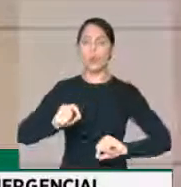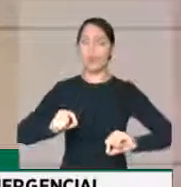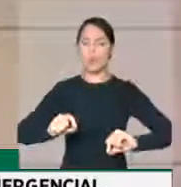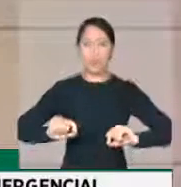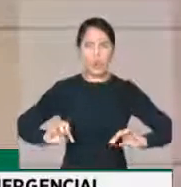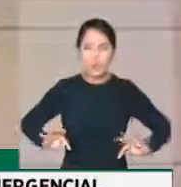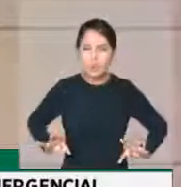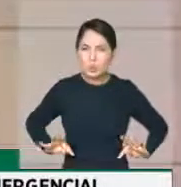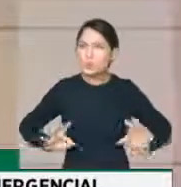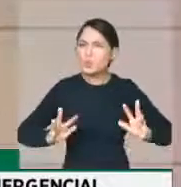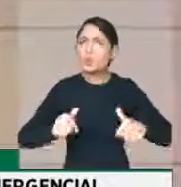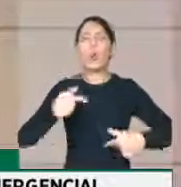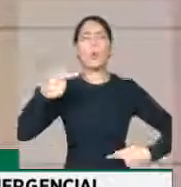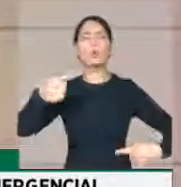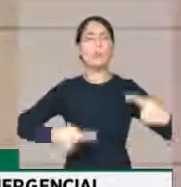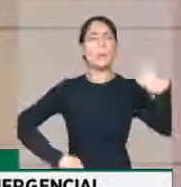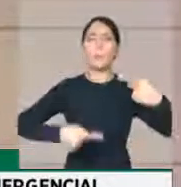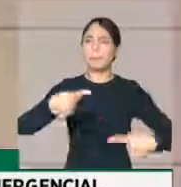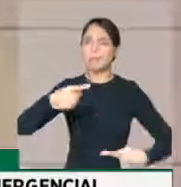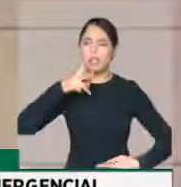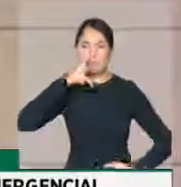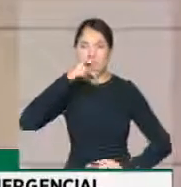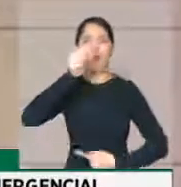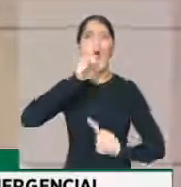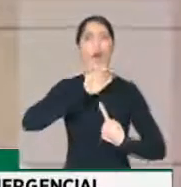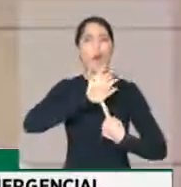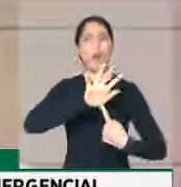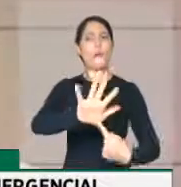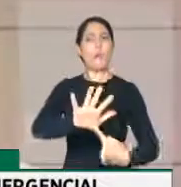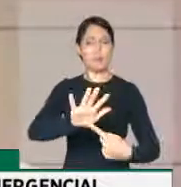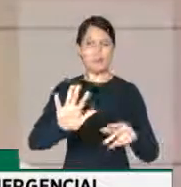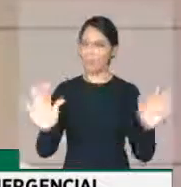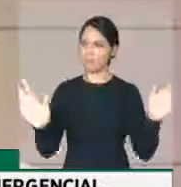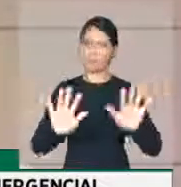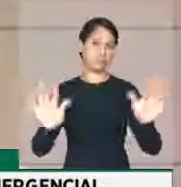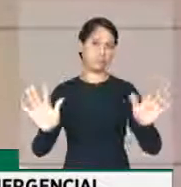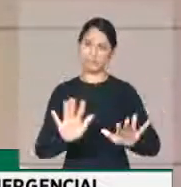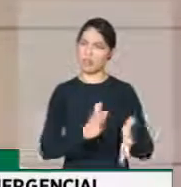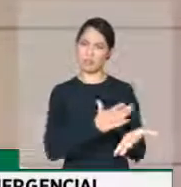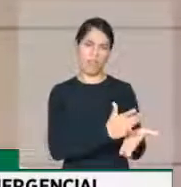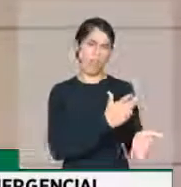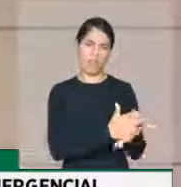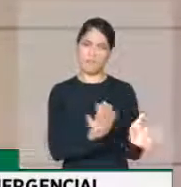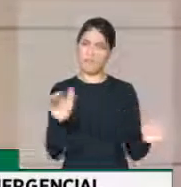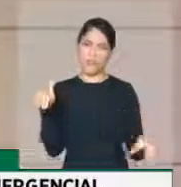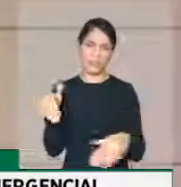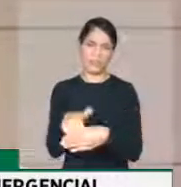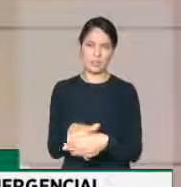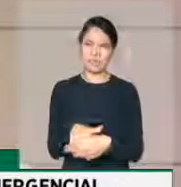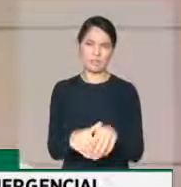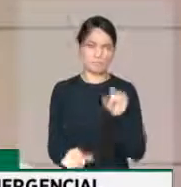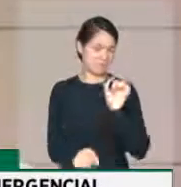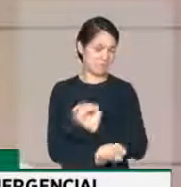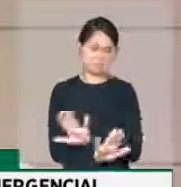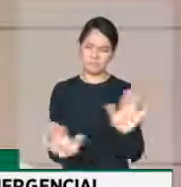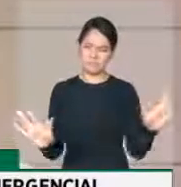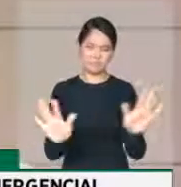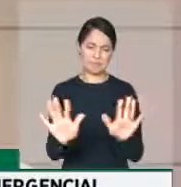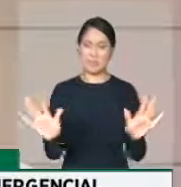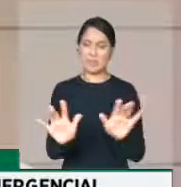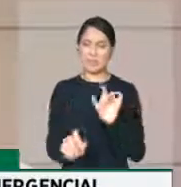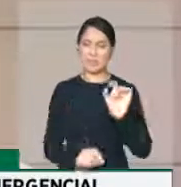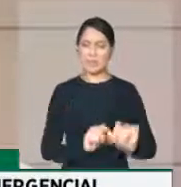das forças políticas brasileiras. Isso nada tem a ver com eleições, isso nada tem a ver com visão de Estado,